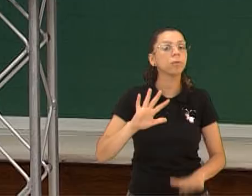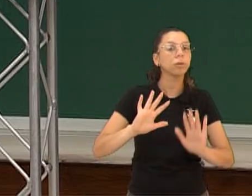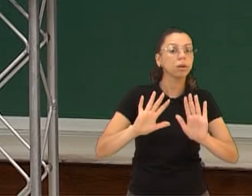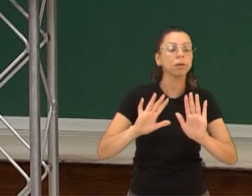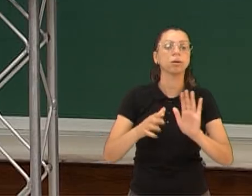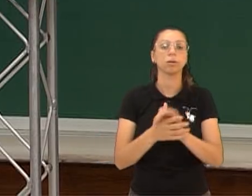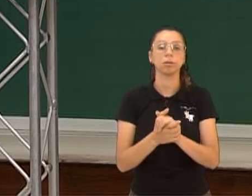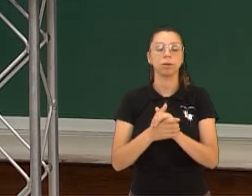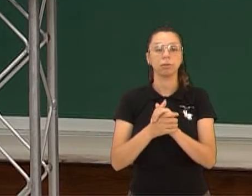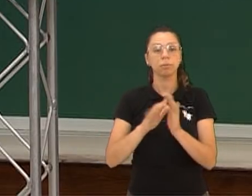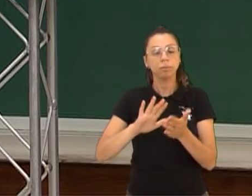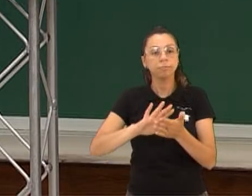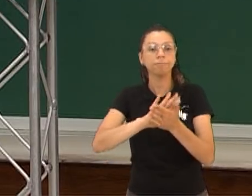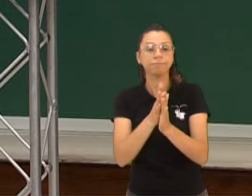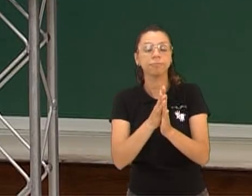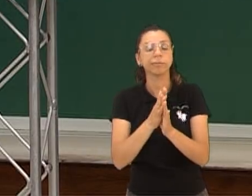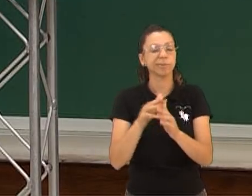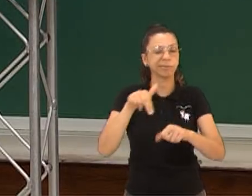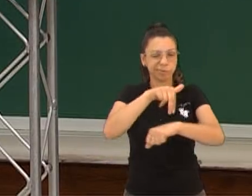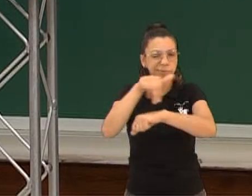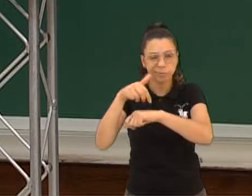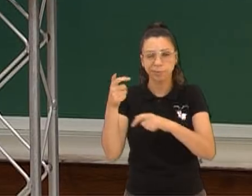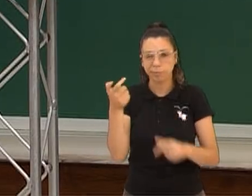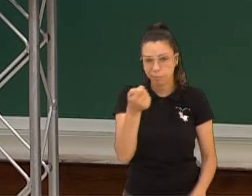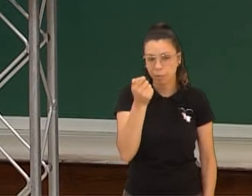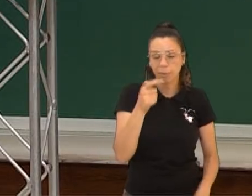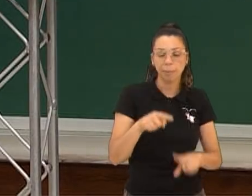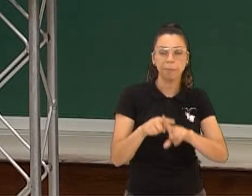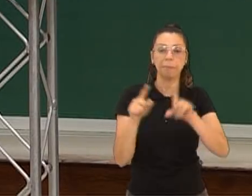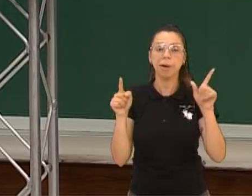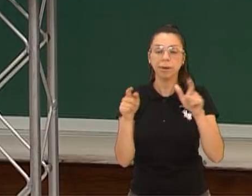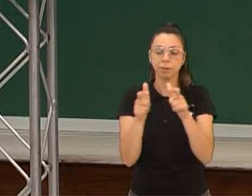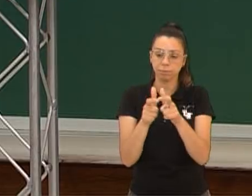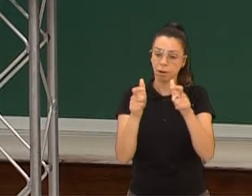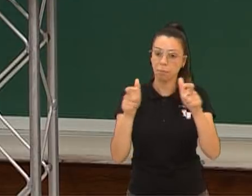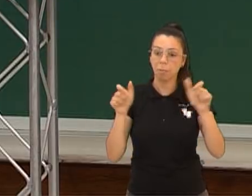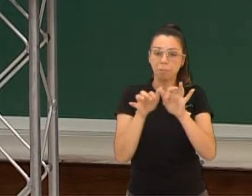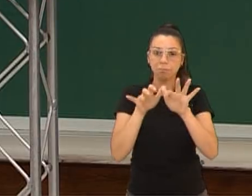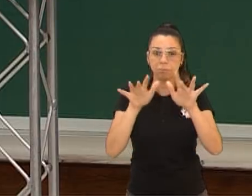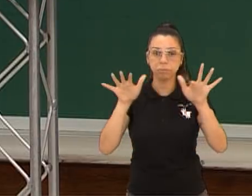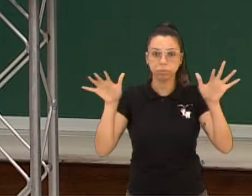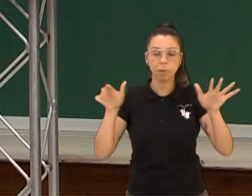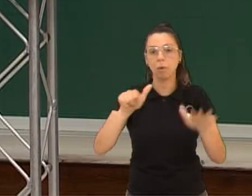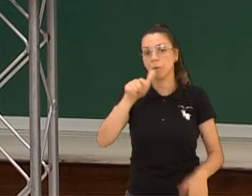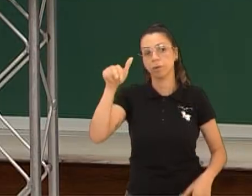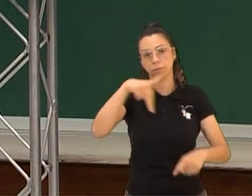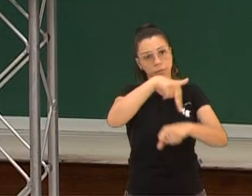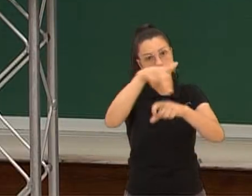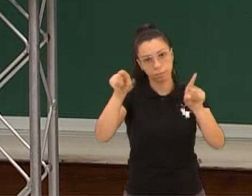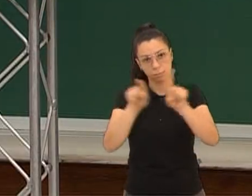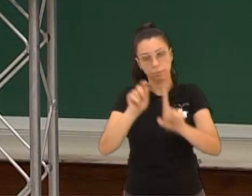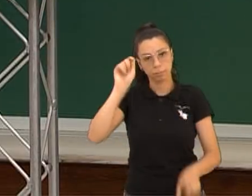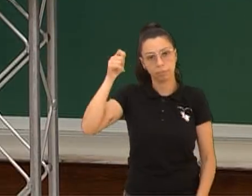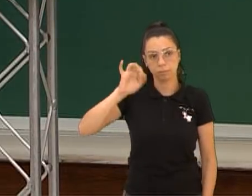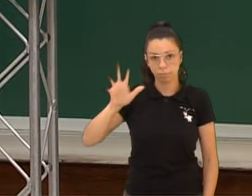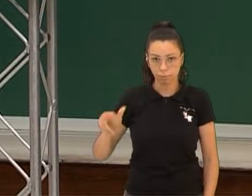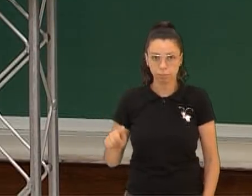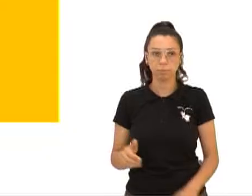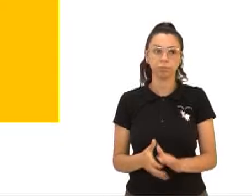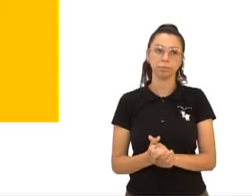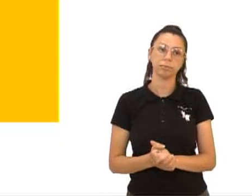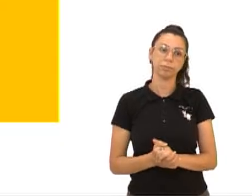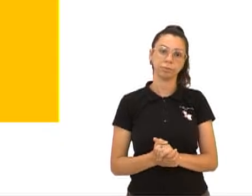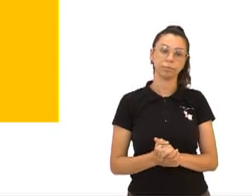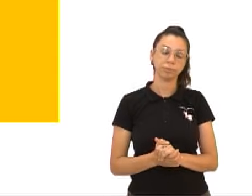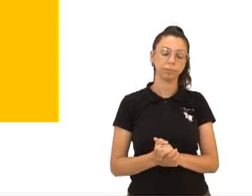ou elevado. São poucas nações ainda, mas isso vai se expandir aí entre outras nações africanas.